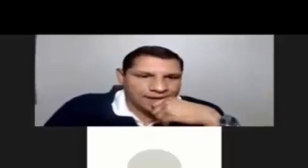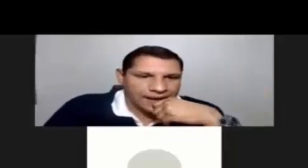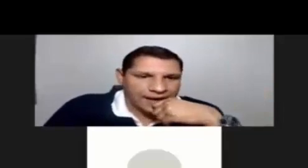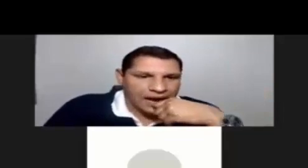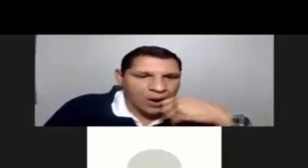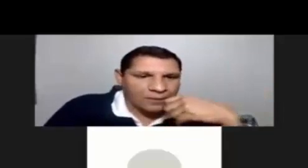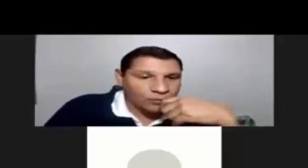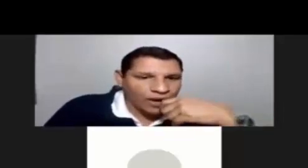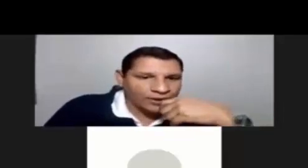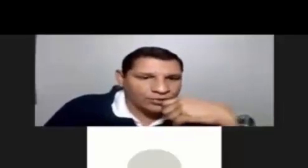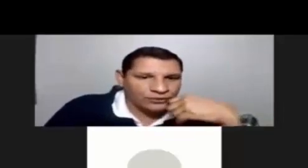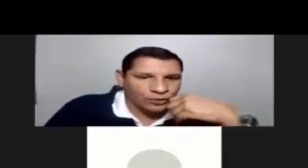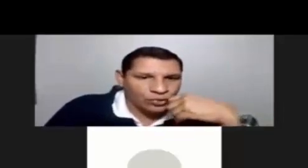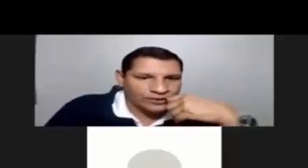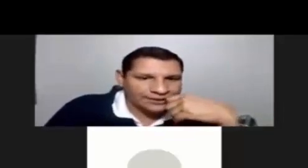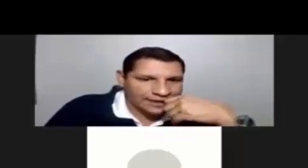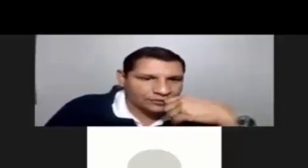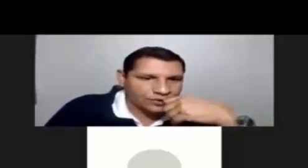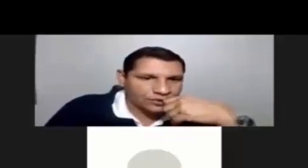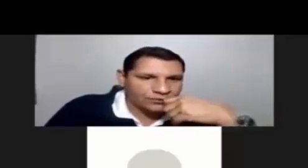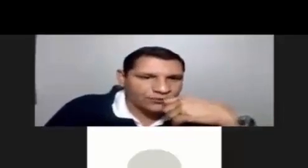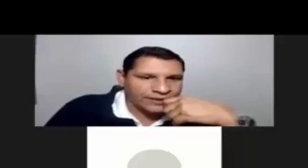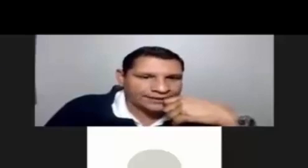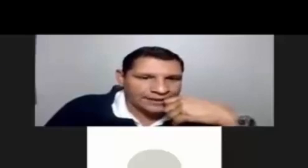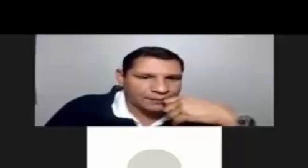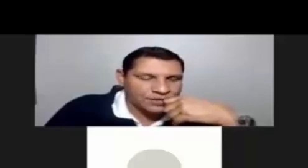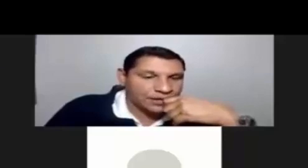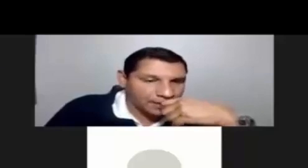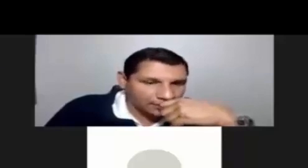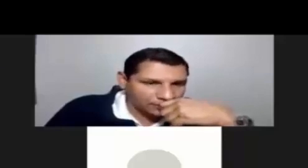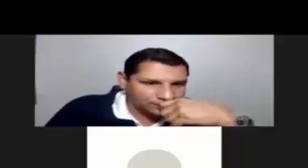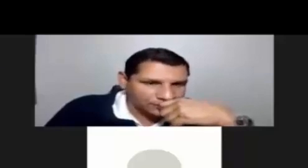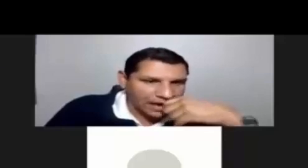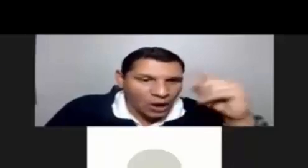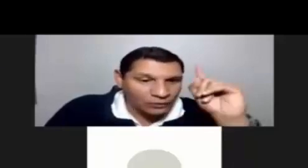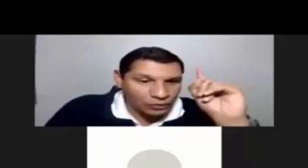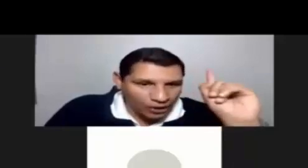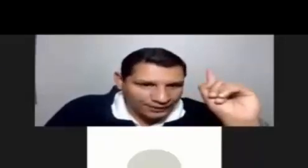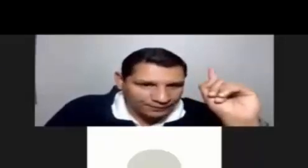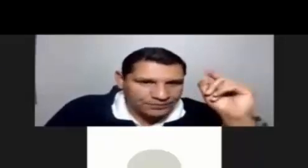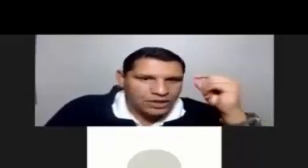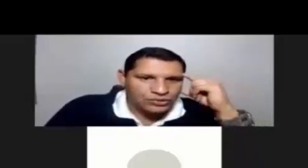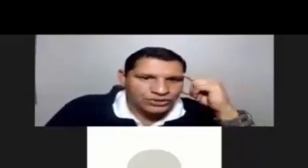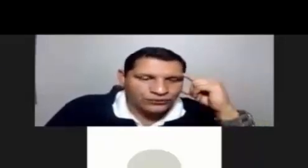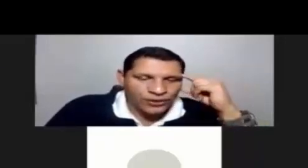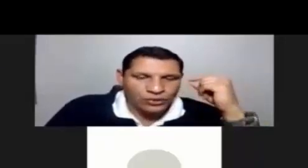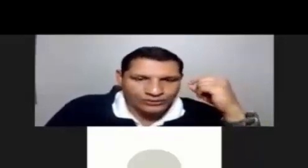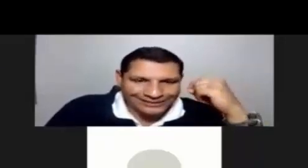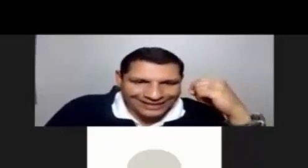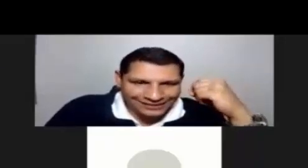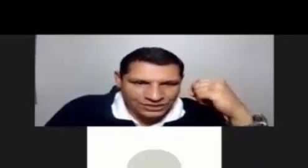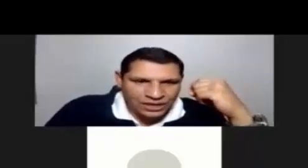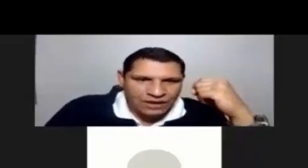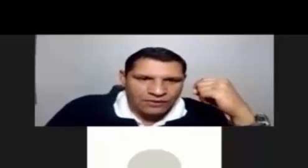a alma não morre os que foram condenados vão ficar eternamente queimando a alma não morre os que forem